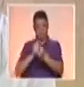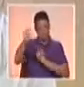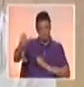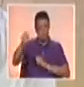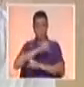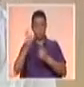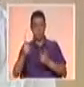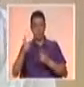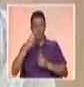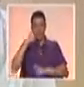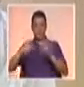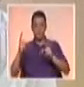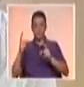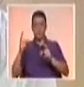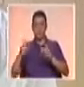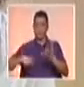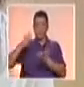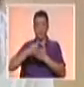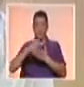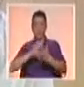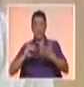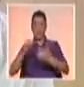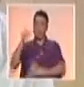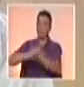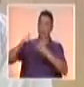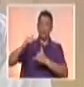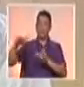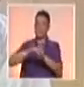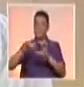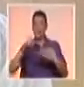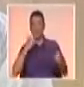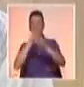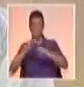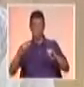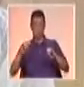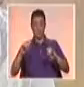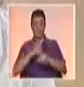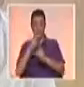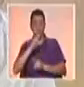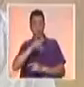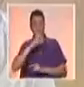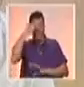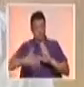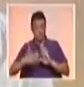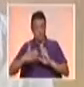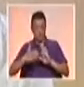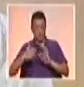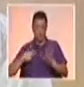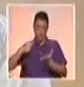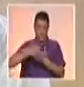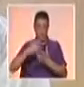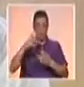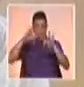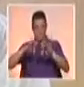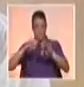inscrevam pessoas que não apareçam depois e que tirem lugar a outros que... Também acontece, às vezes. Poderia acontecer, dado que temos